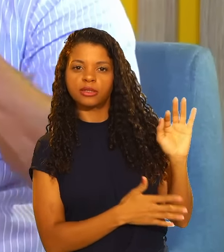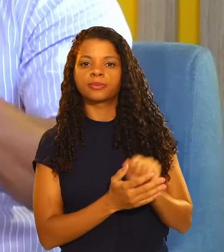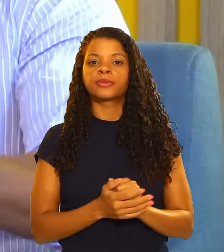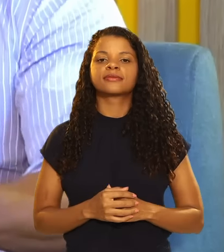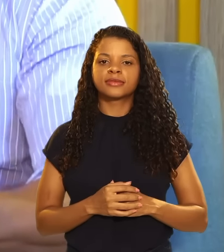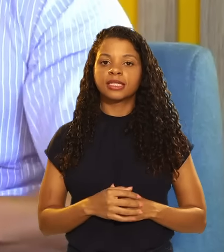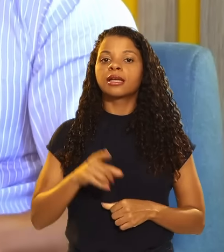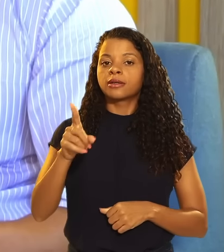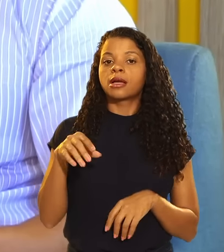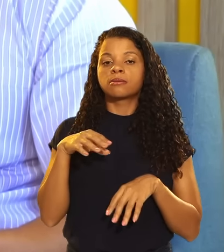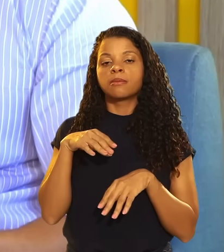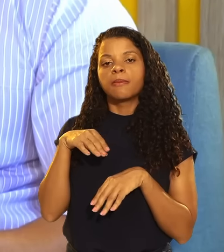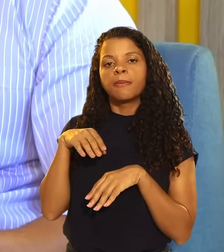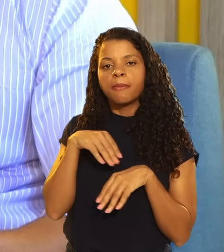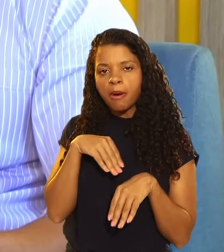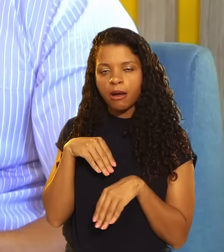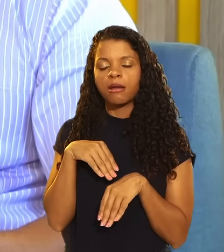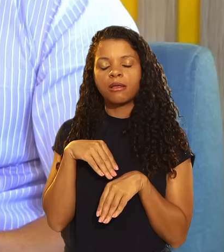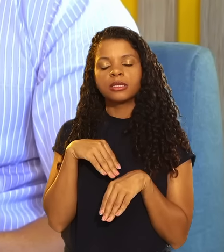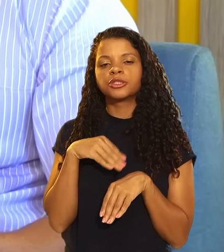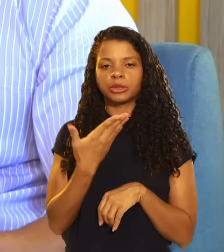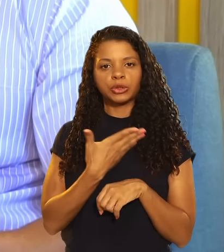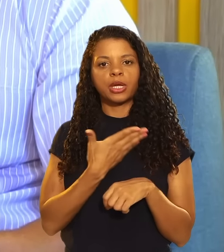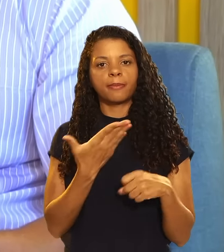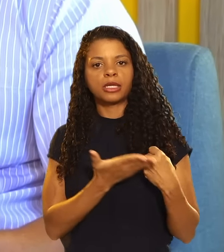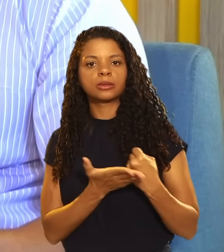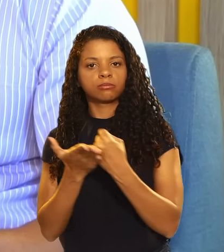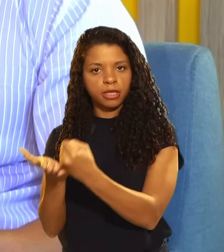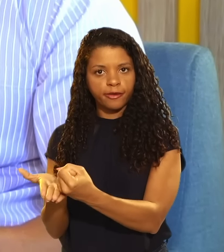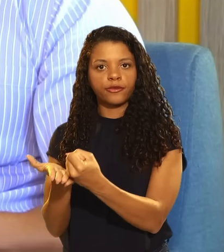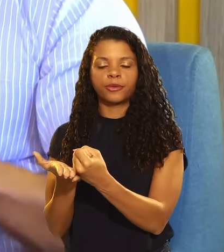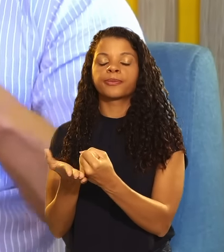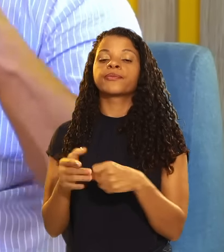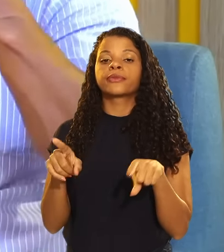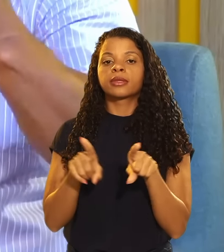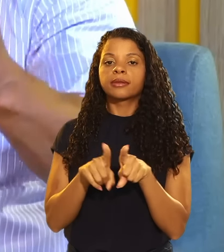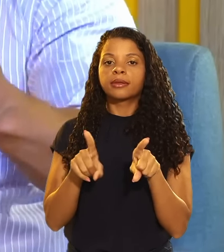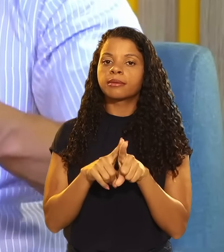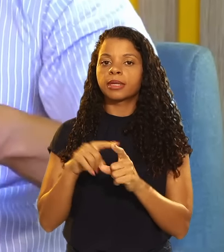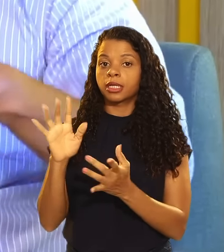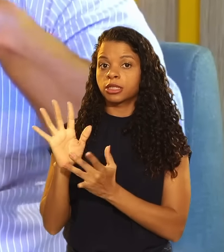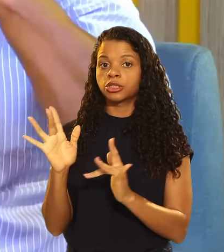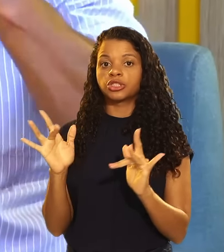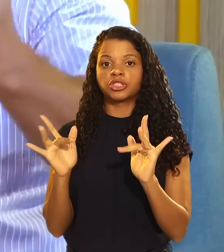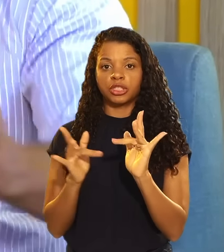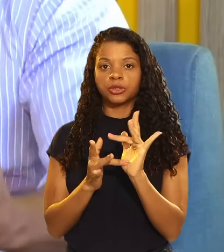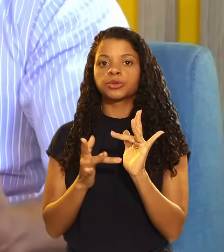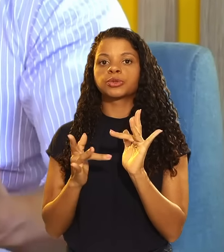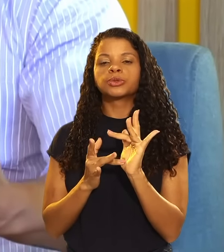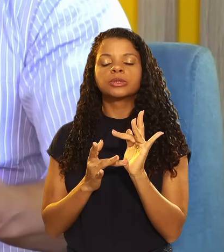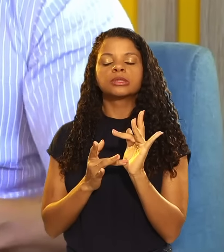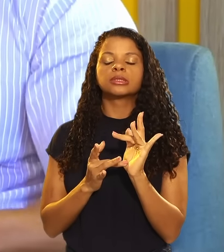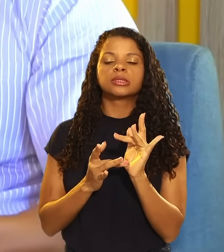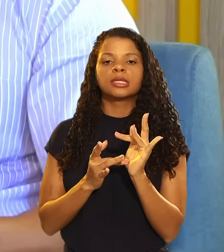da história do paralítico sendo levado por 4 homens, né? E Jesus sendo questionado justamente por